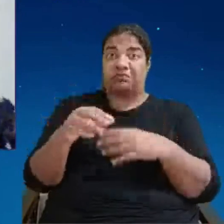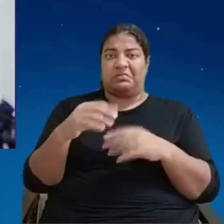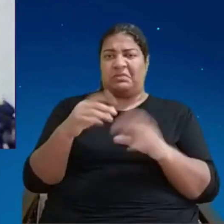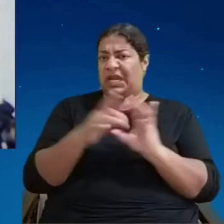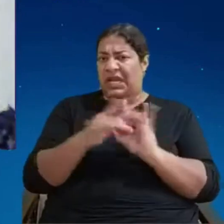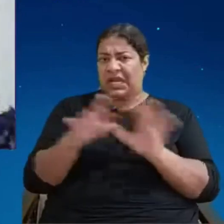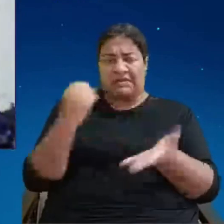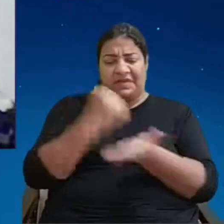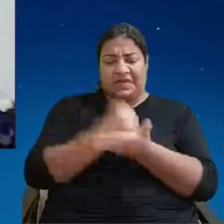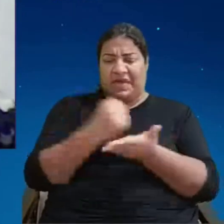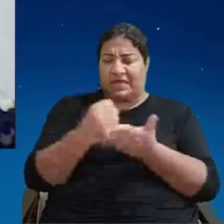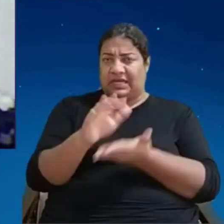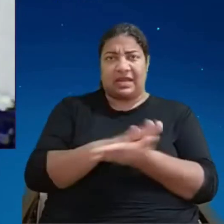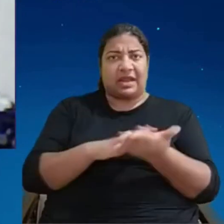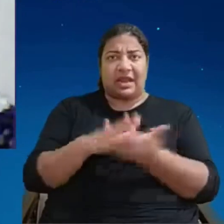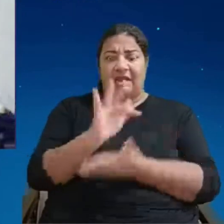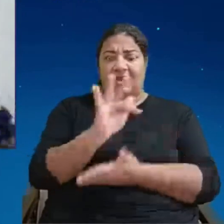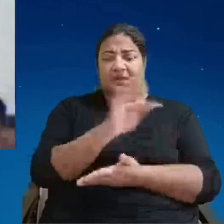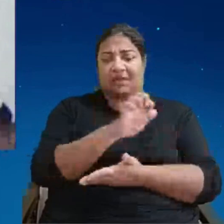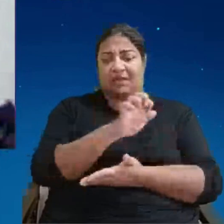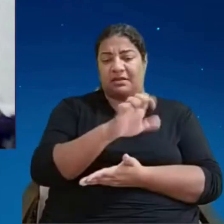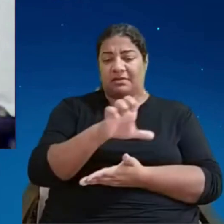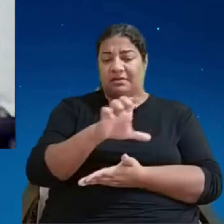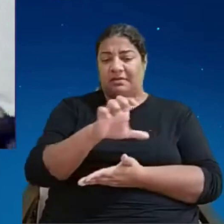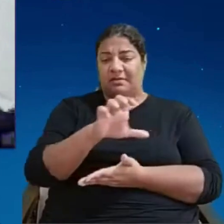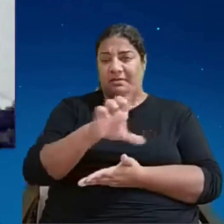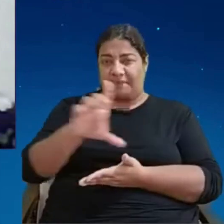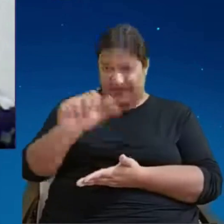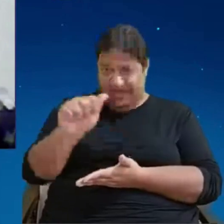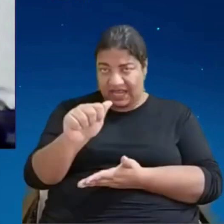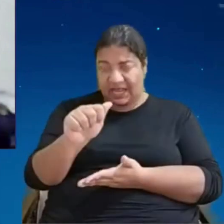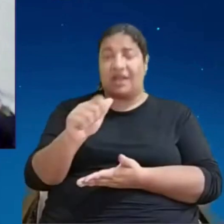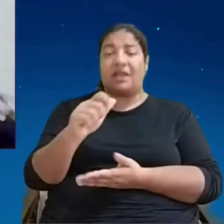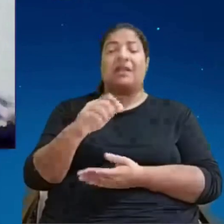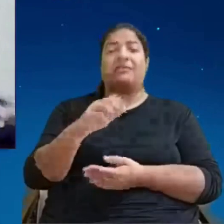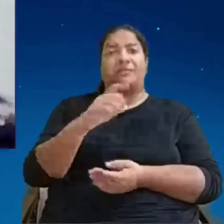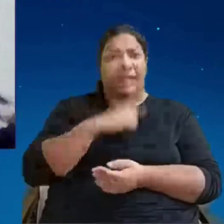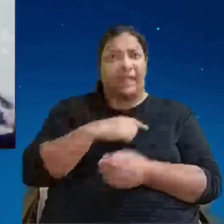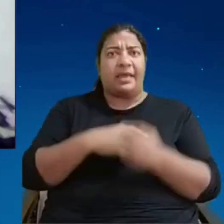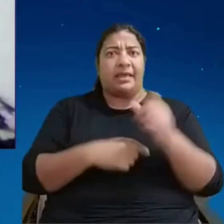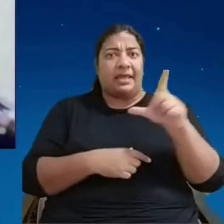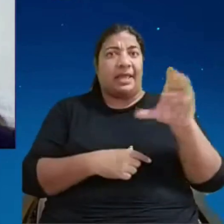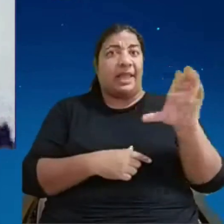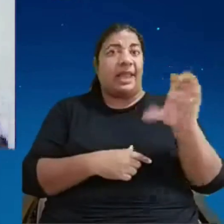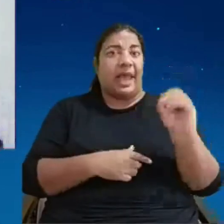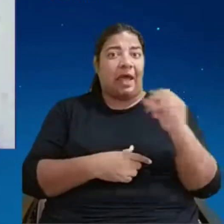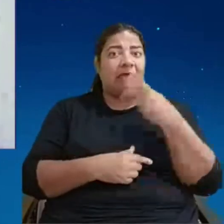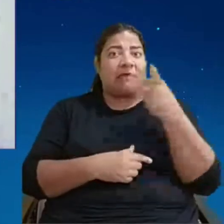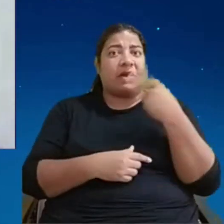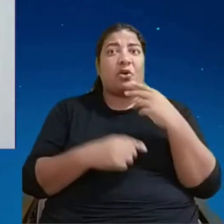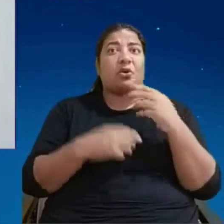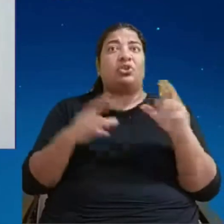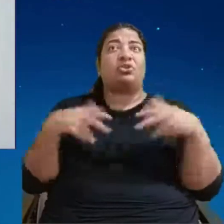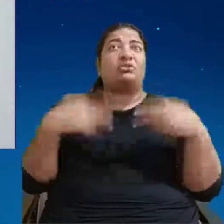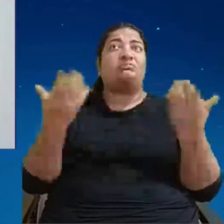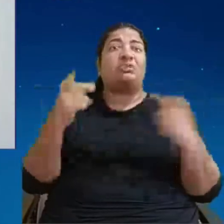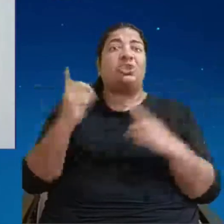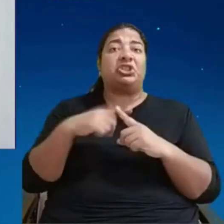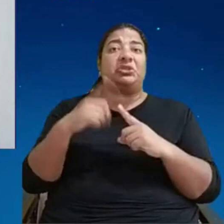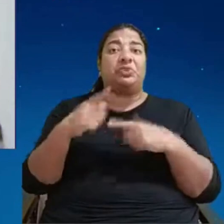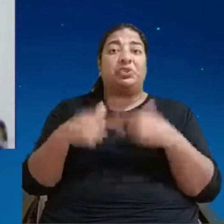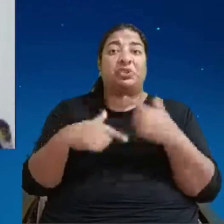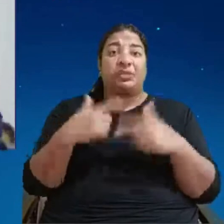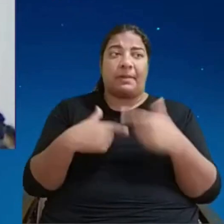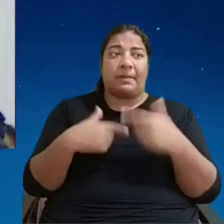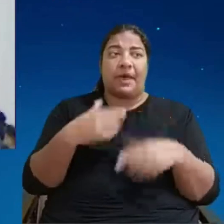uma divulgação aqui, né, do Léo, do tipo de trabalho que podem fazer no cassino, por exemplo. Então, esse tipo de